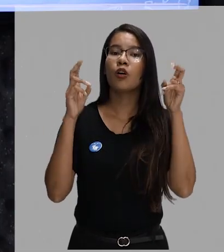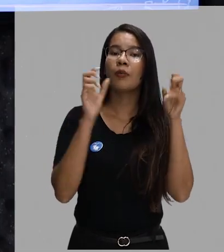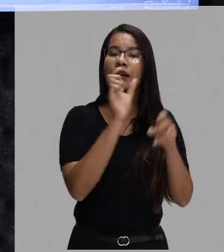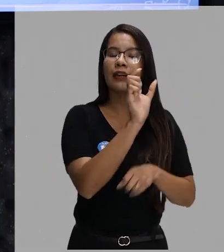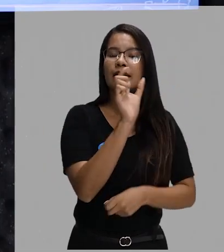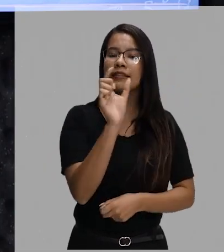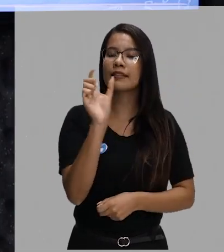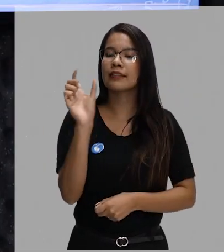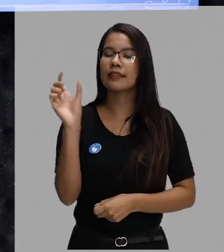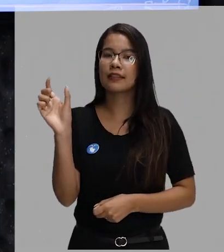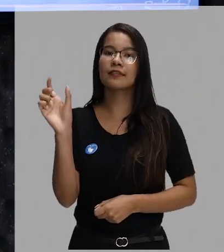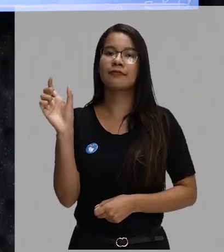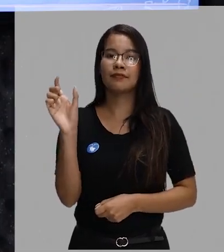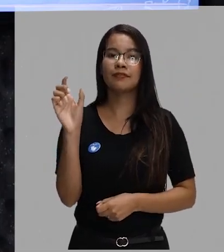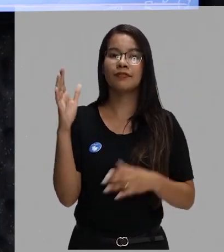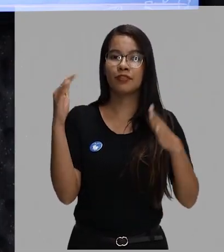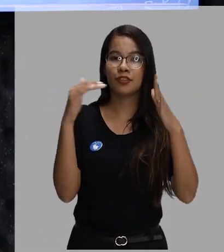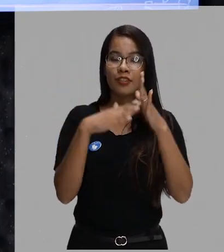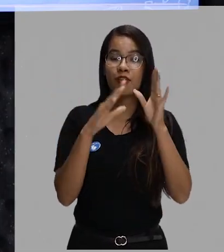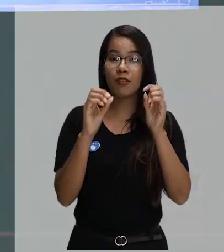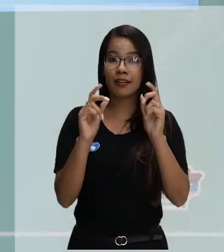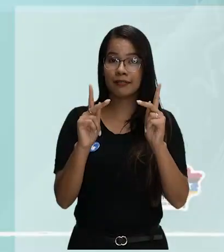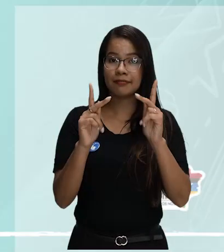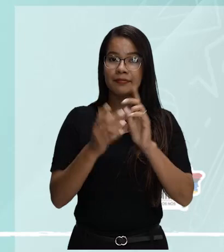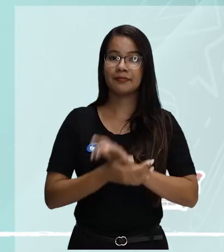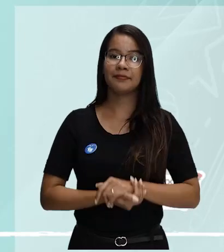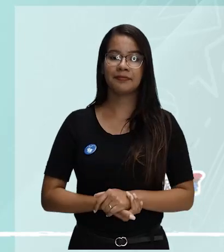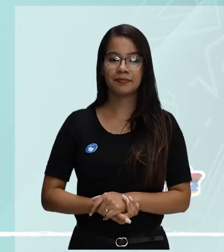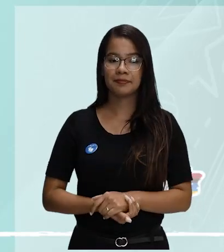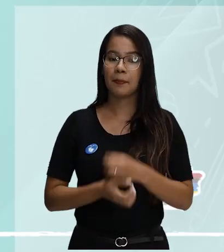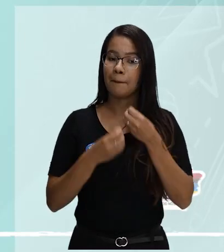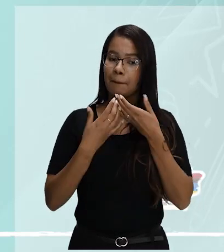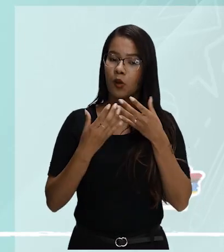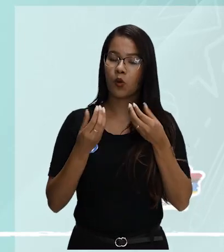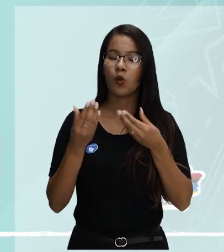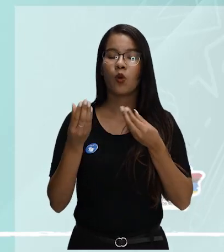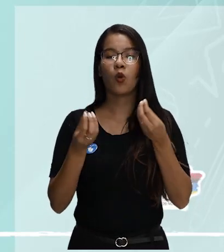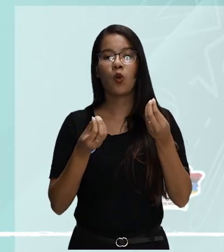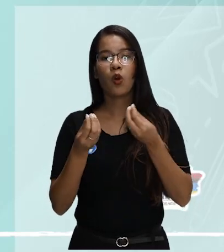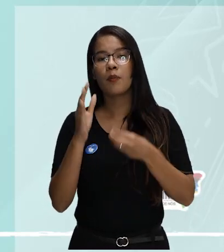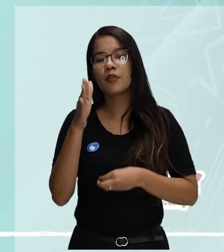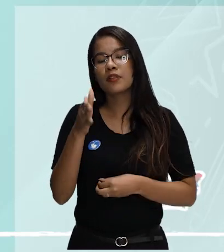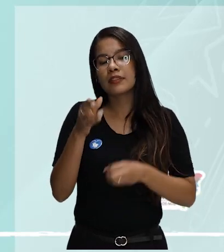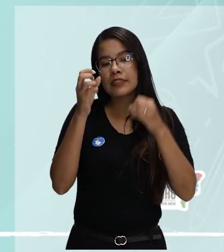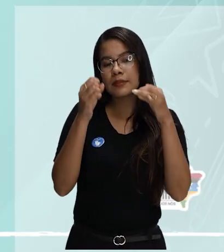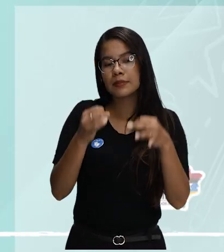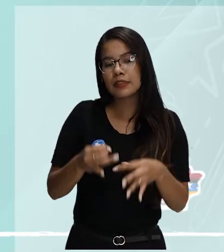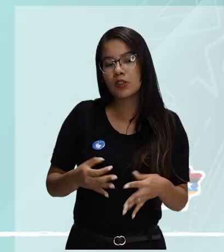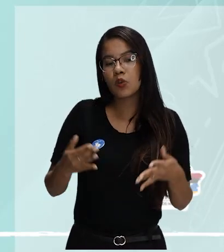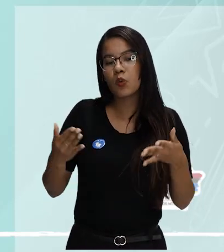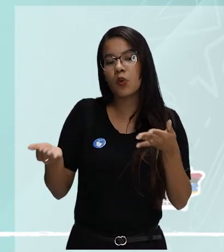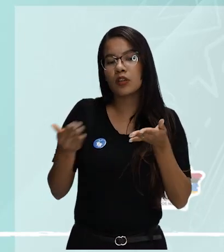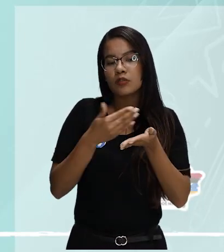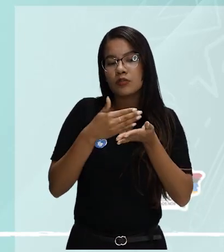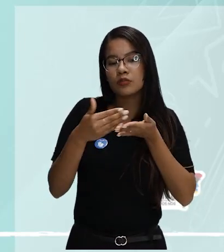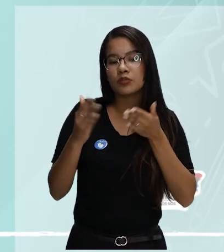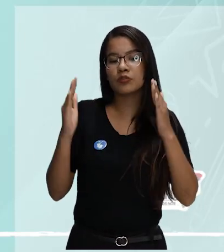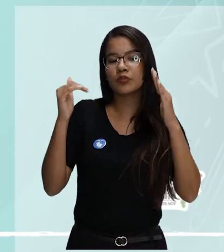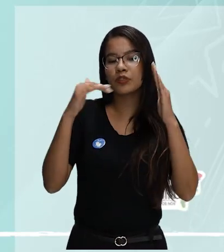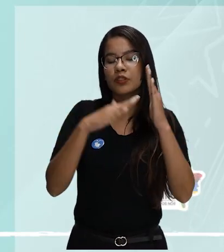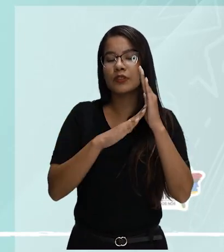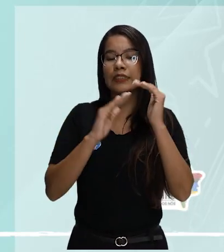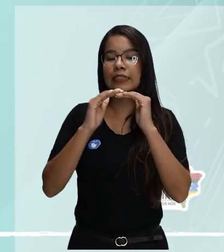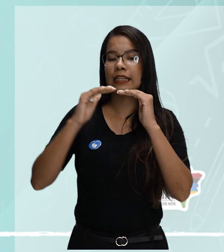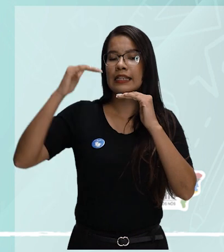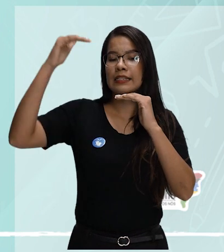classificação de função, ok? Bom, como eu falei no início, quando uma função é crescente, decrescente ou